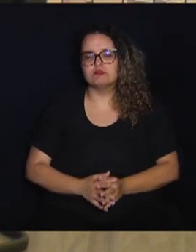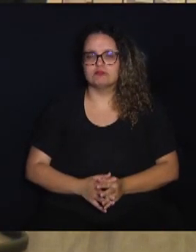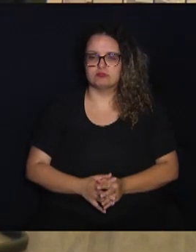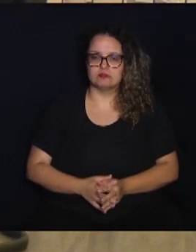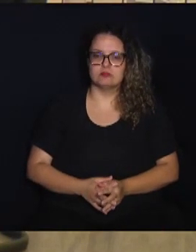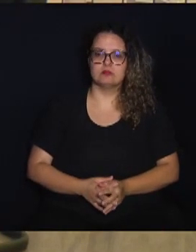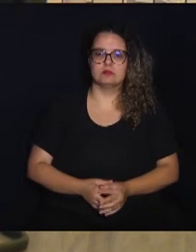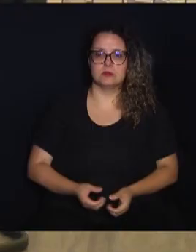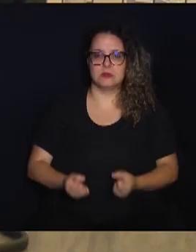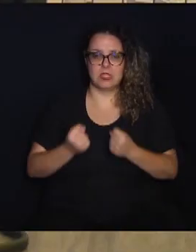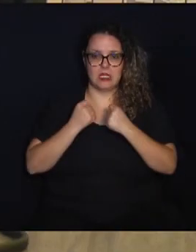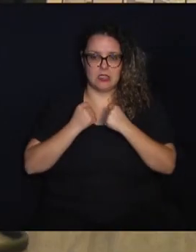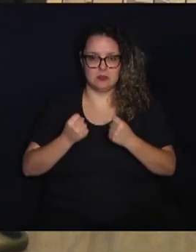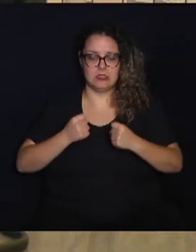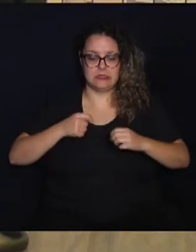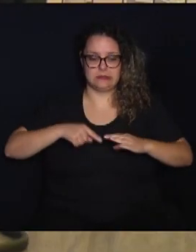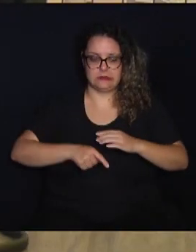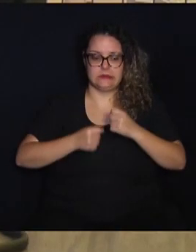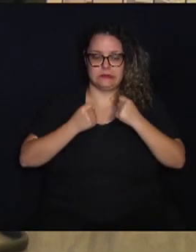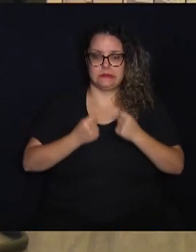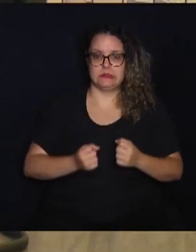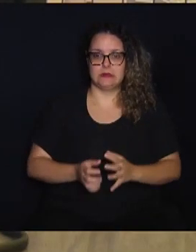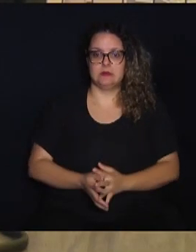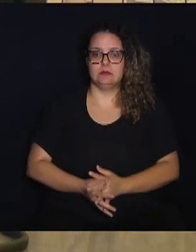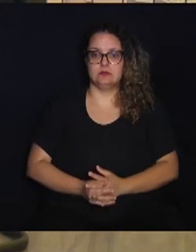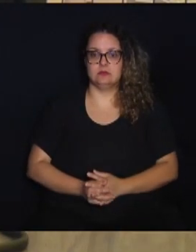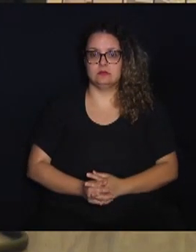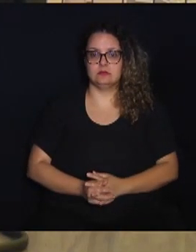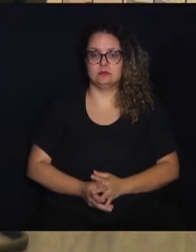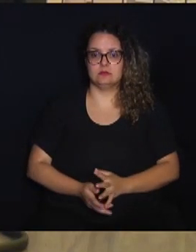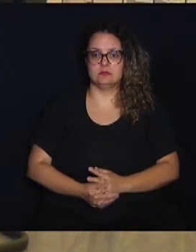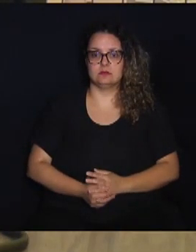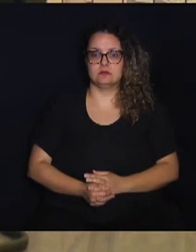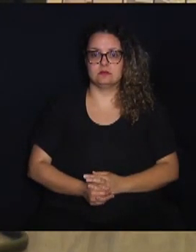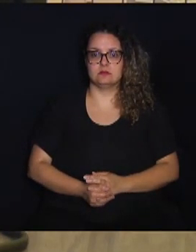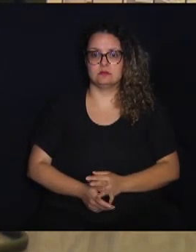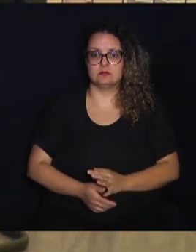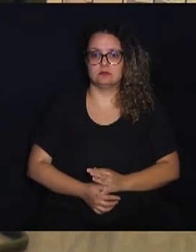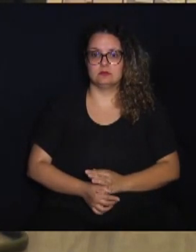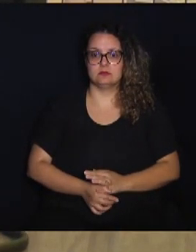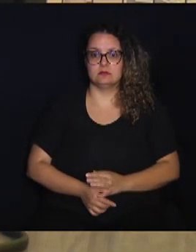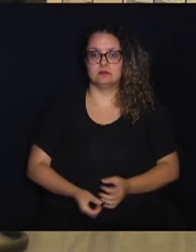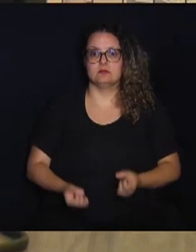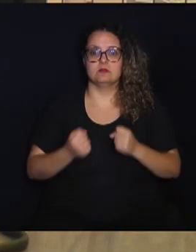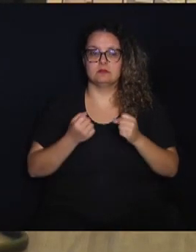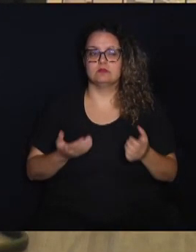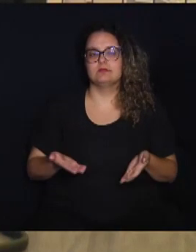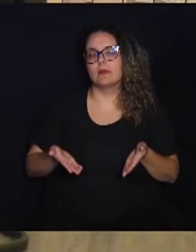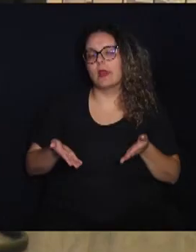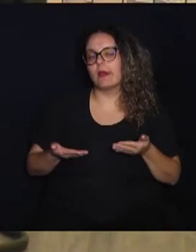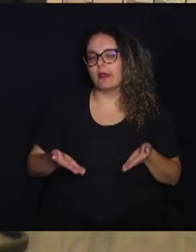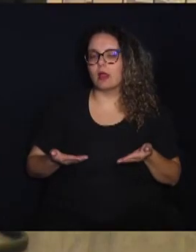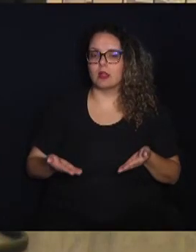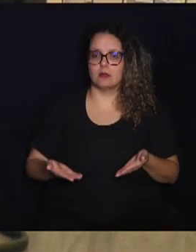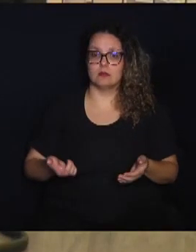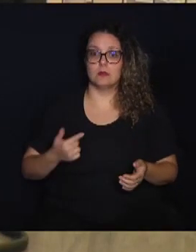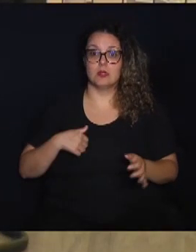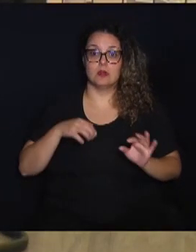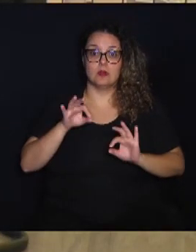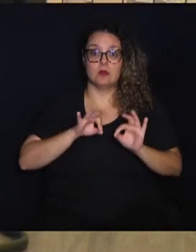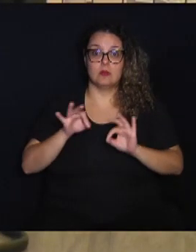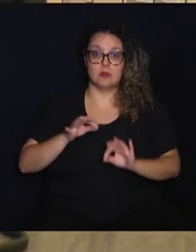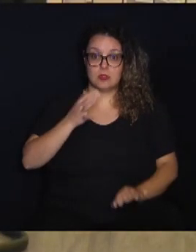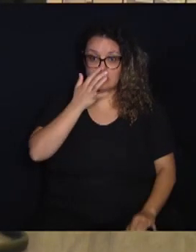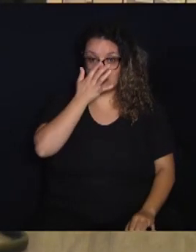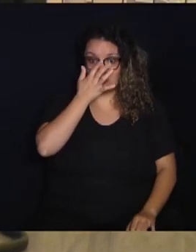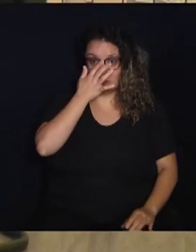atividade intensa, se é atividade, né, um pouquinho mais light, digamos assim. Eu separei um vídeo da